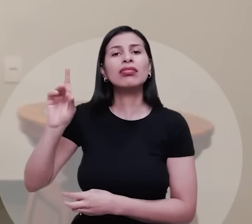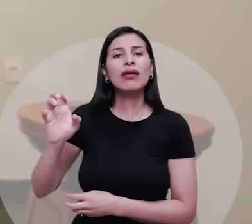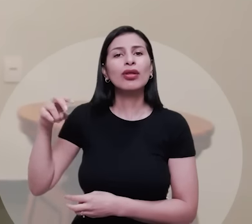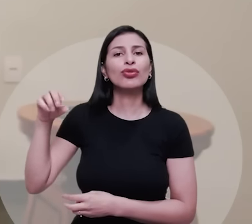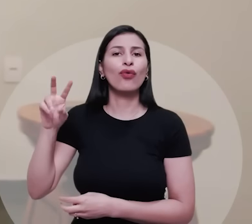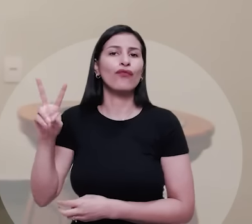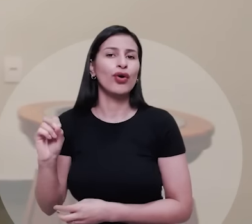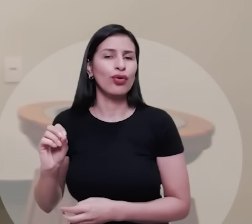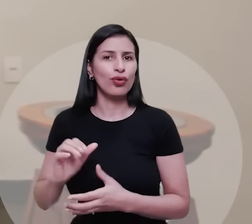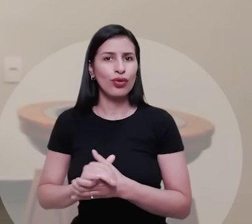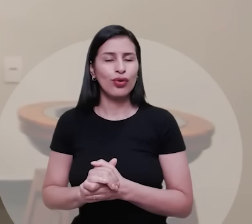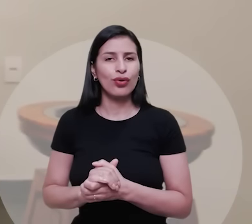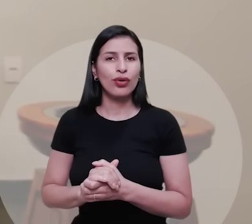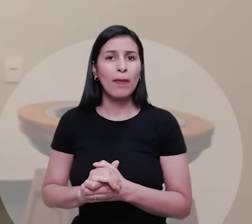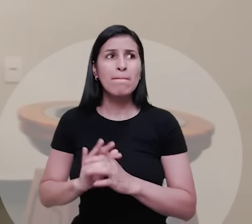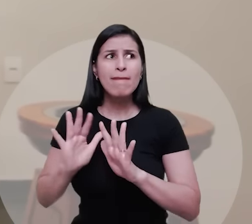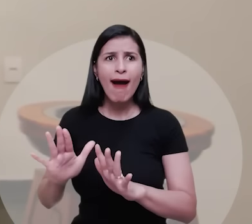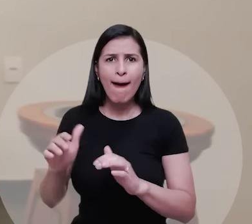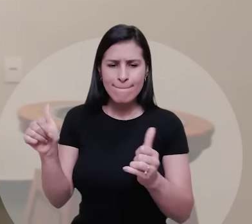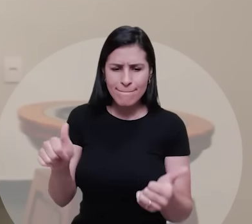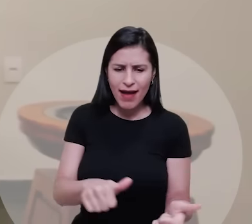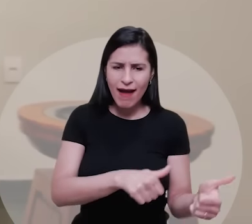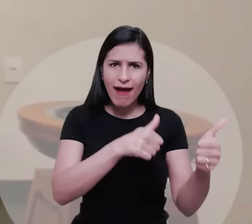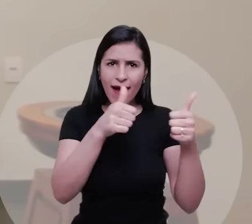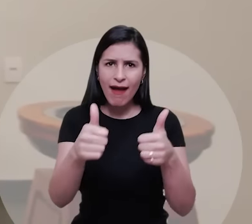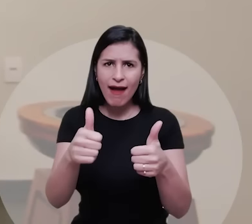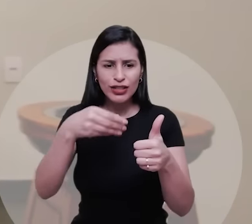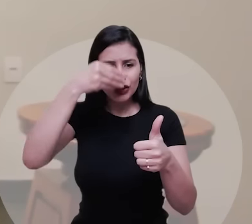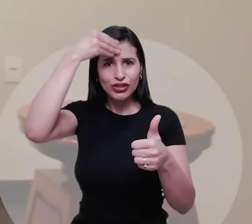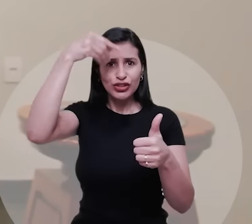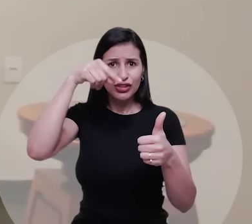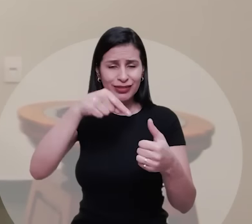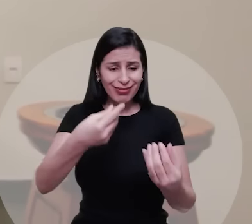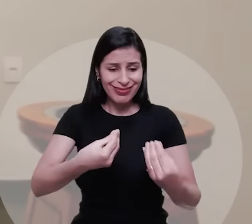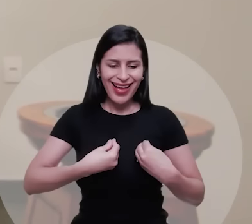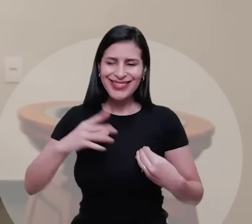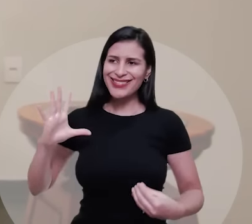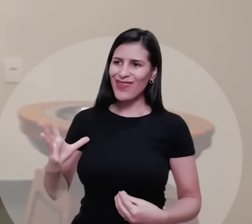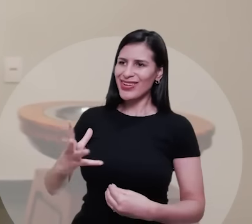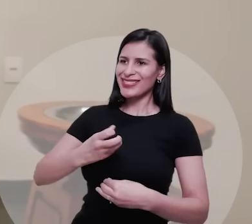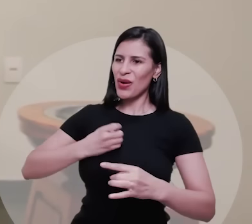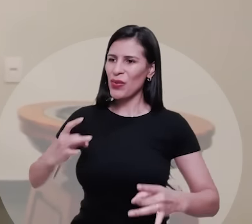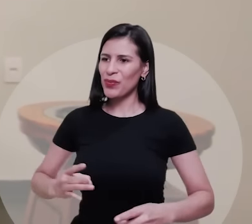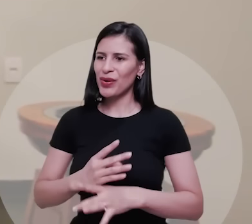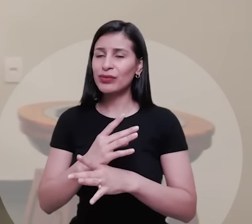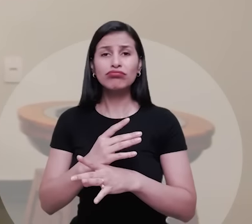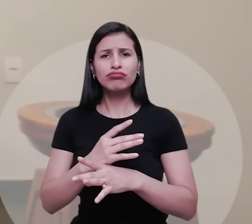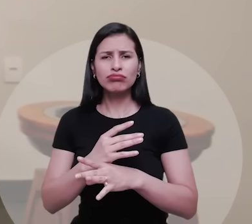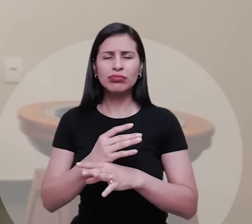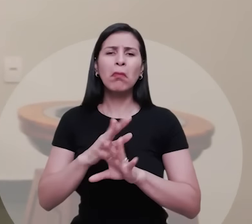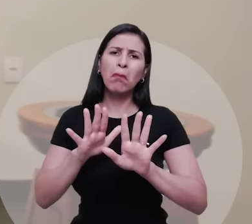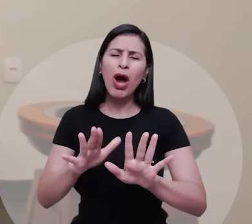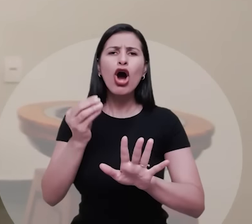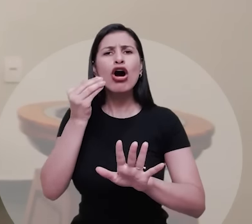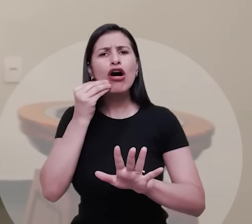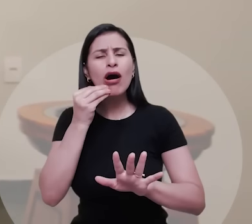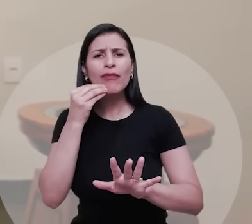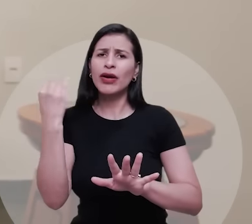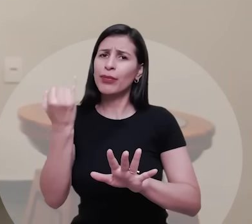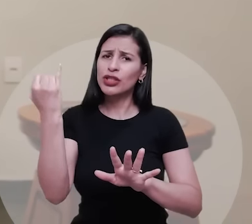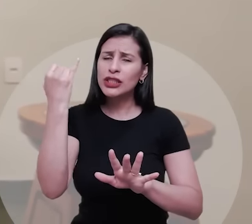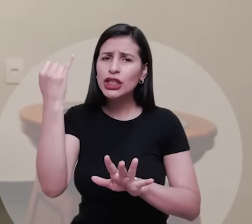Não é o batismo que salva. Não há dúvidas de que é importante ser batizado, sermos inseridos